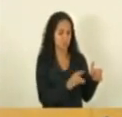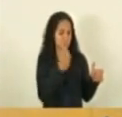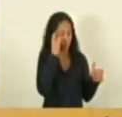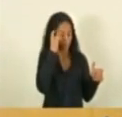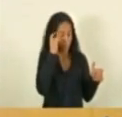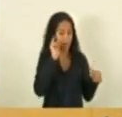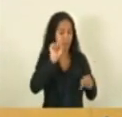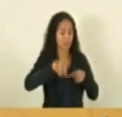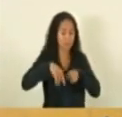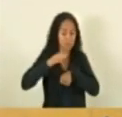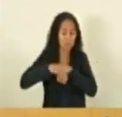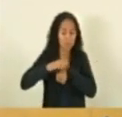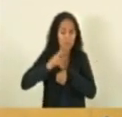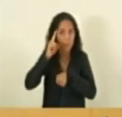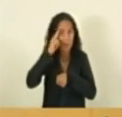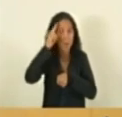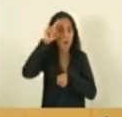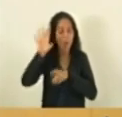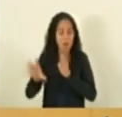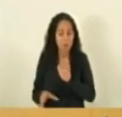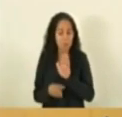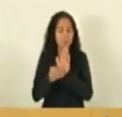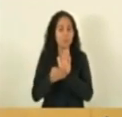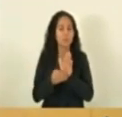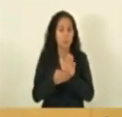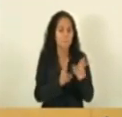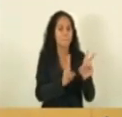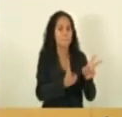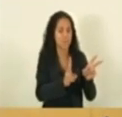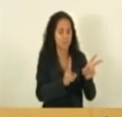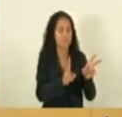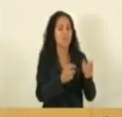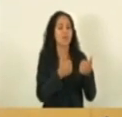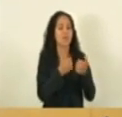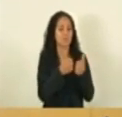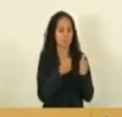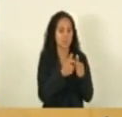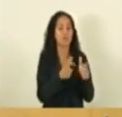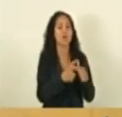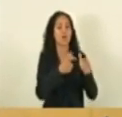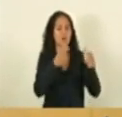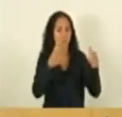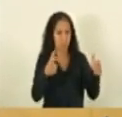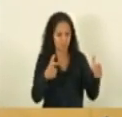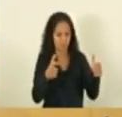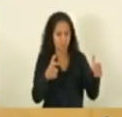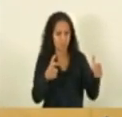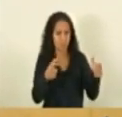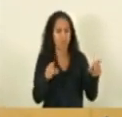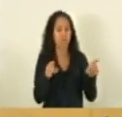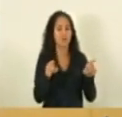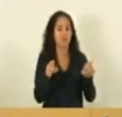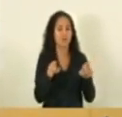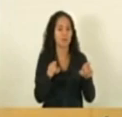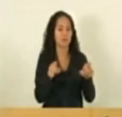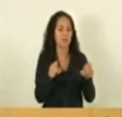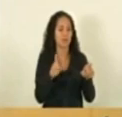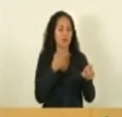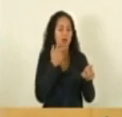emenda dele, ele mantém a frota